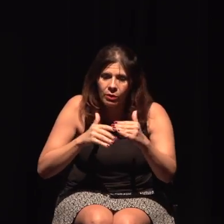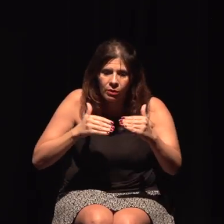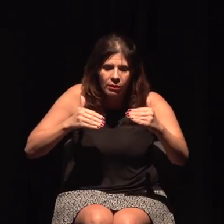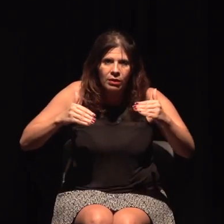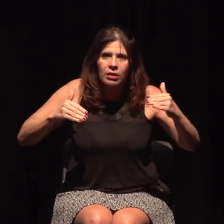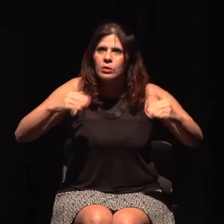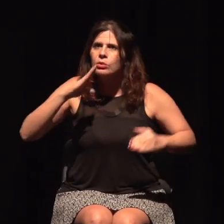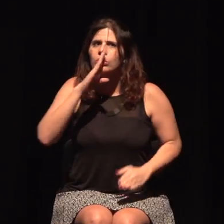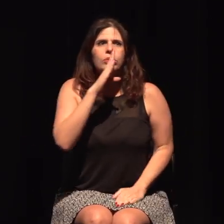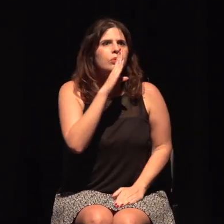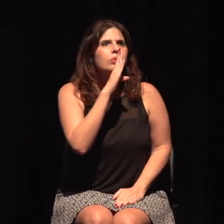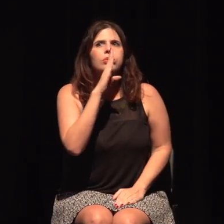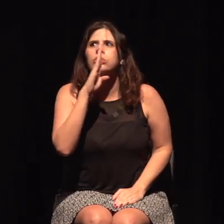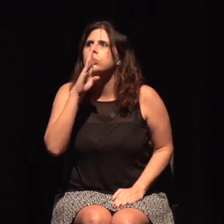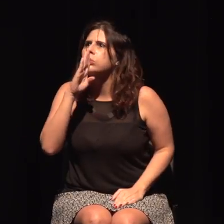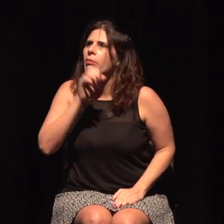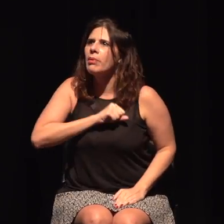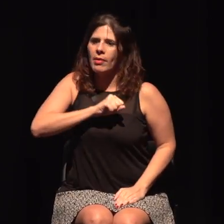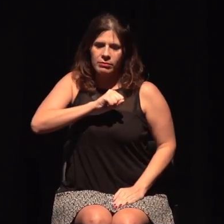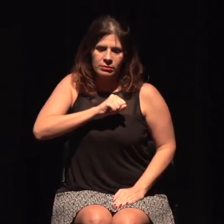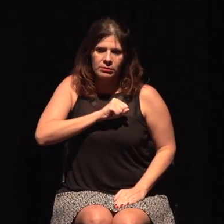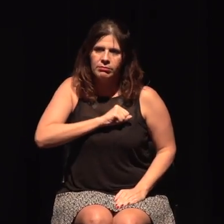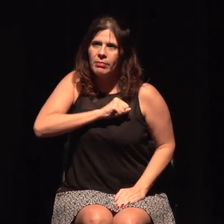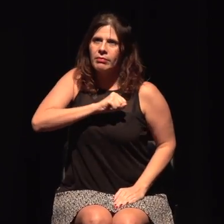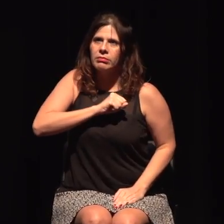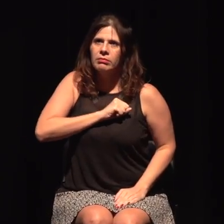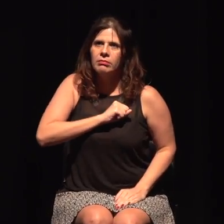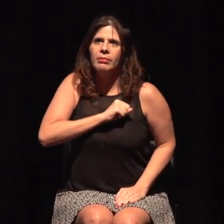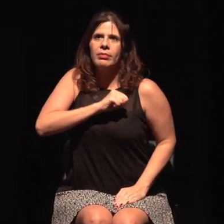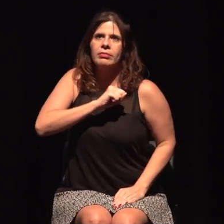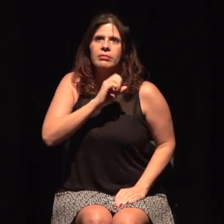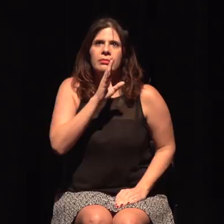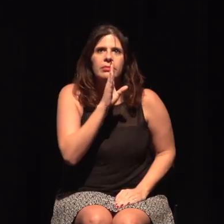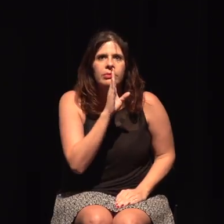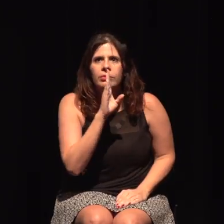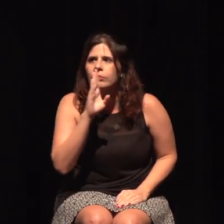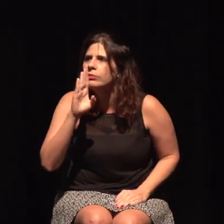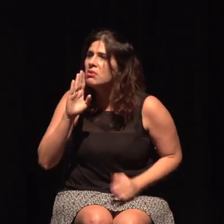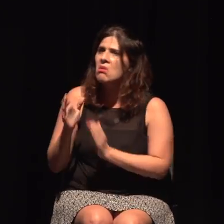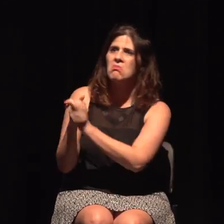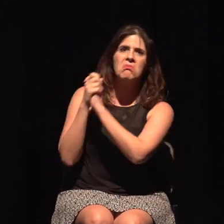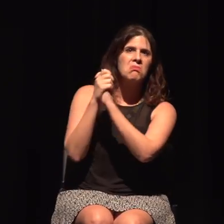cada vez maior, um silêncio cada vez maior entre cada batida, entre cada